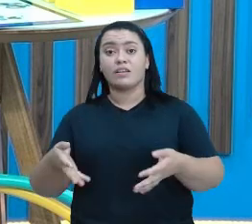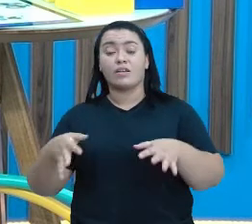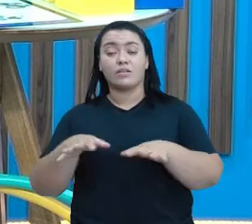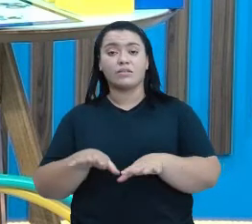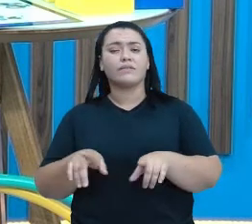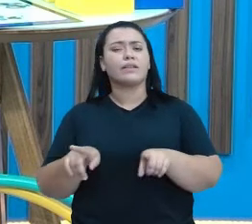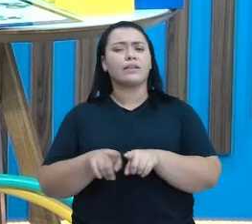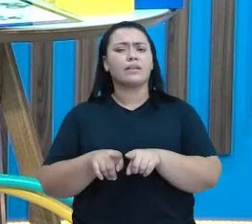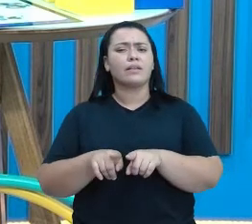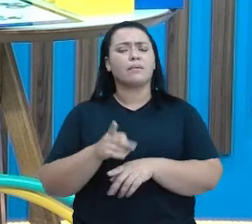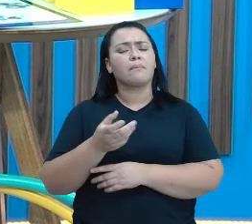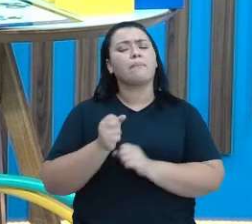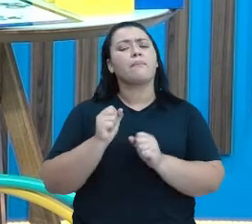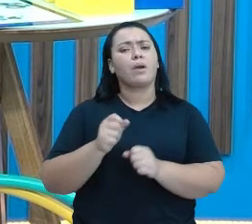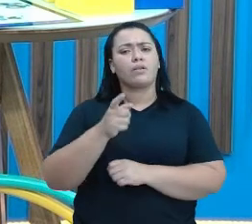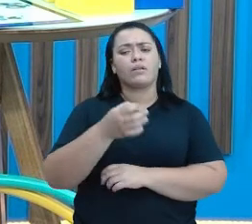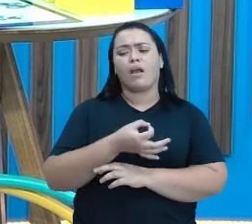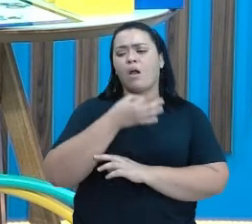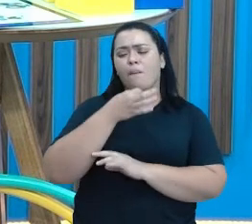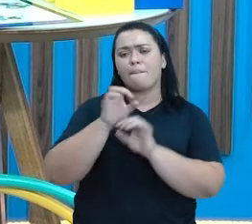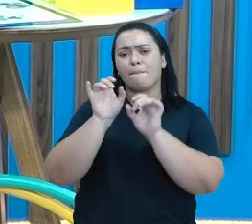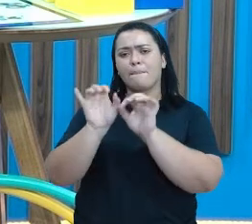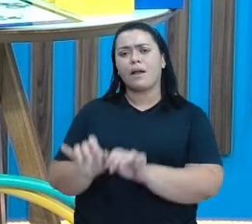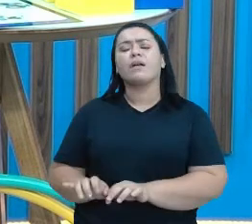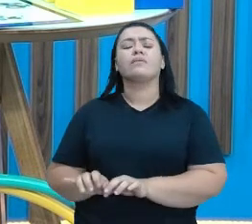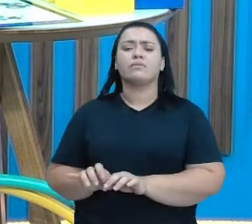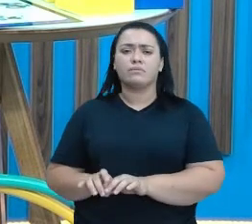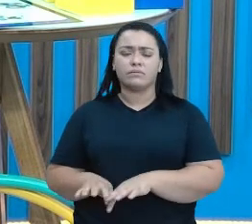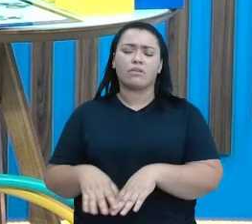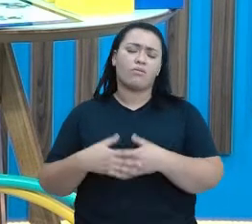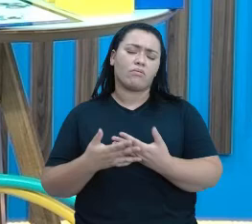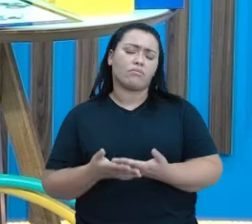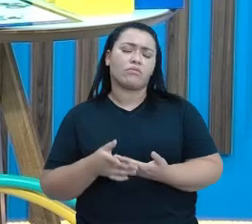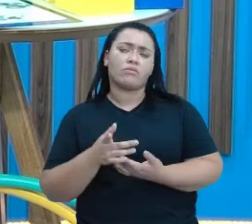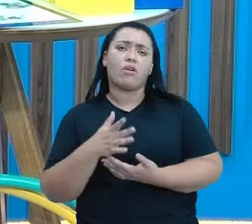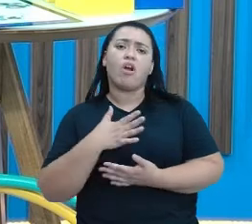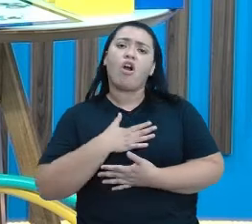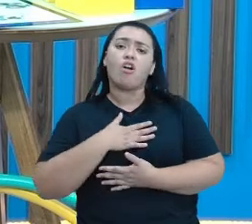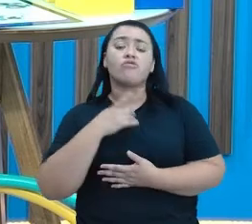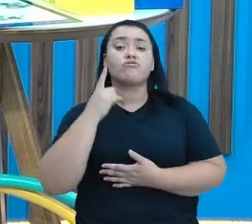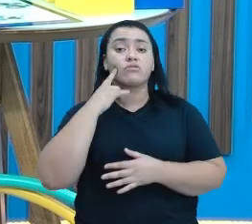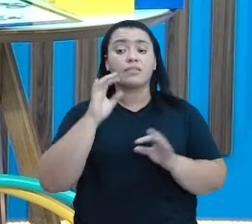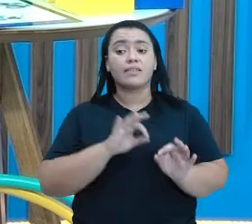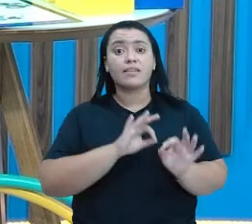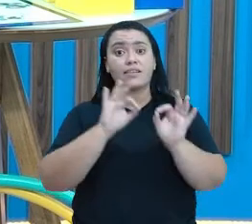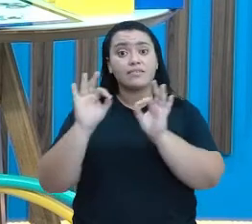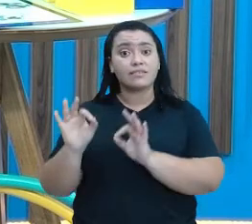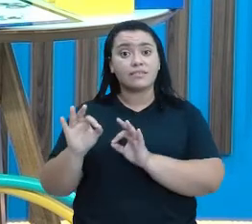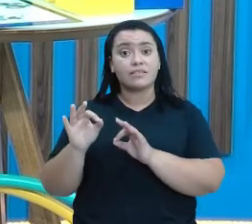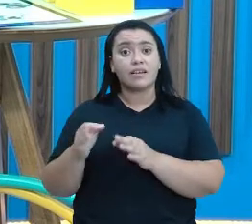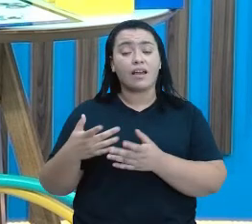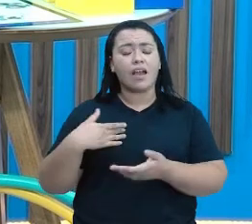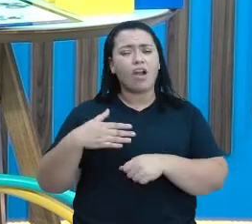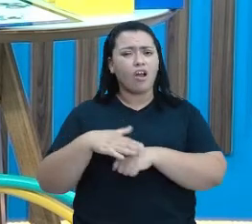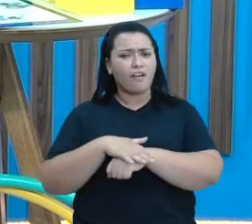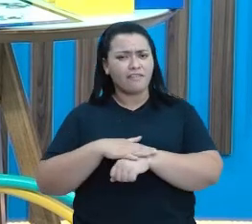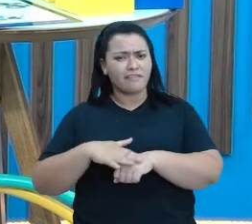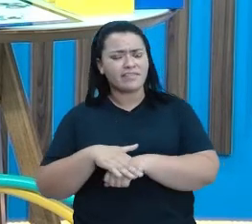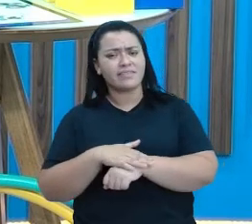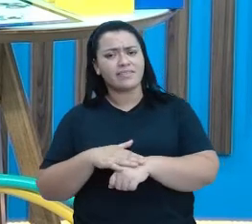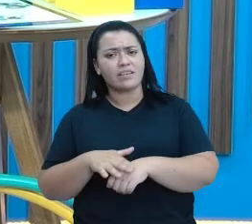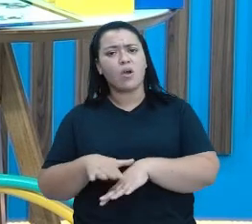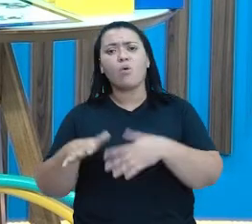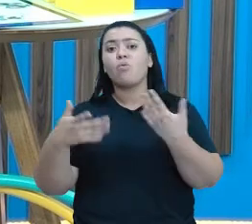e poder comentar lá, deixar seu comentário, uma sugestão, o que é que você gostaria que a gente conversasse, qual